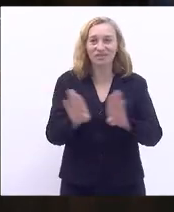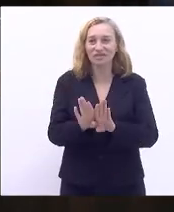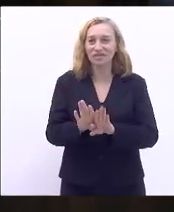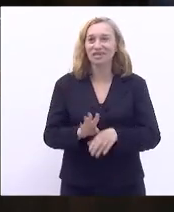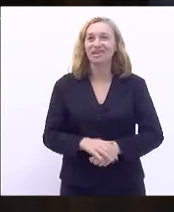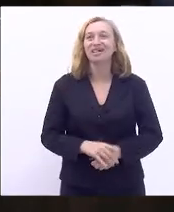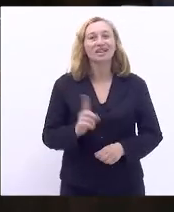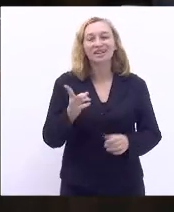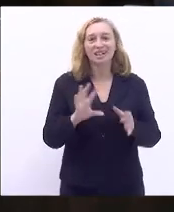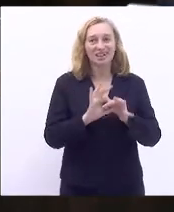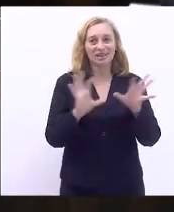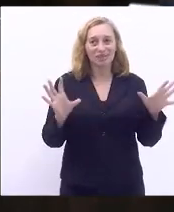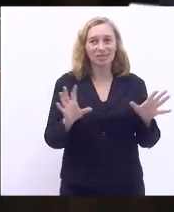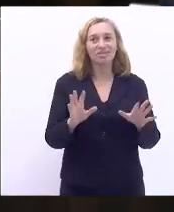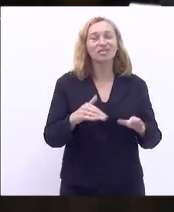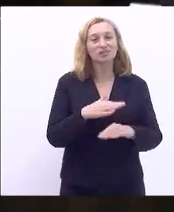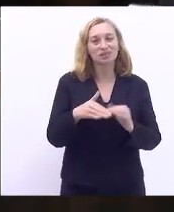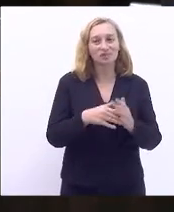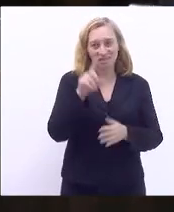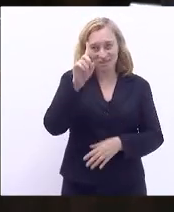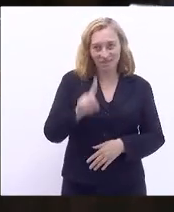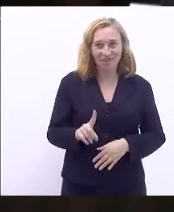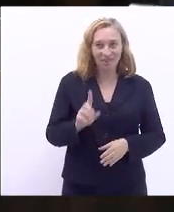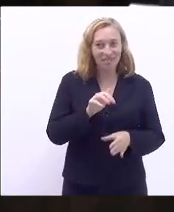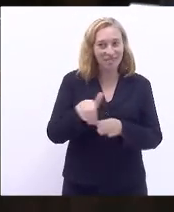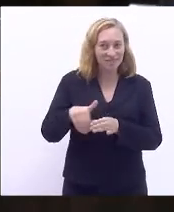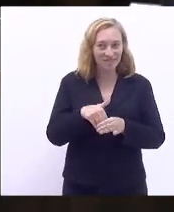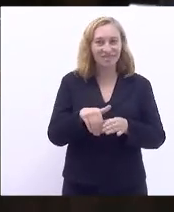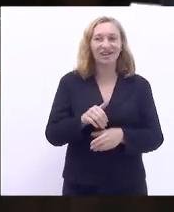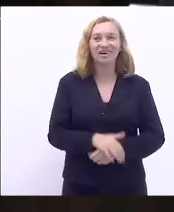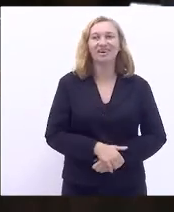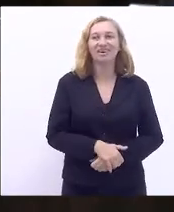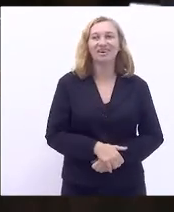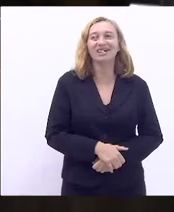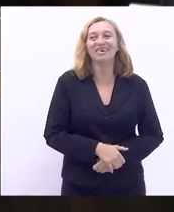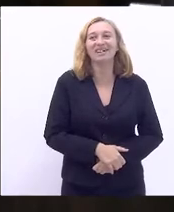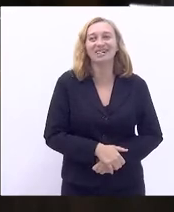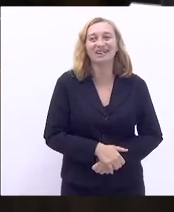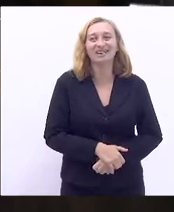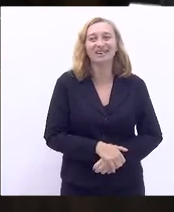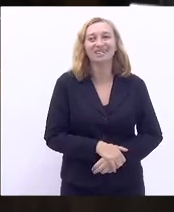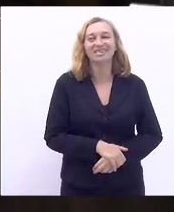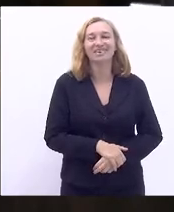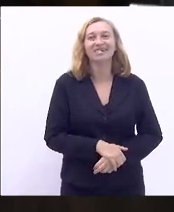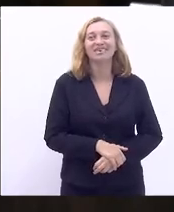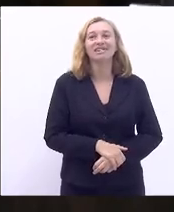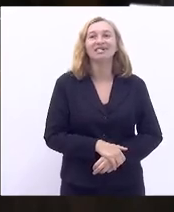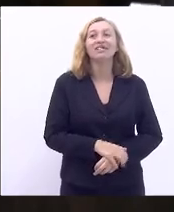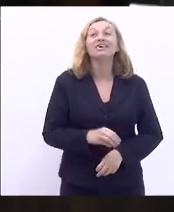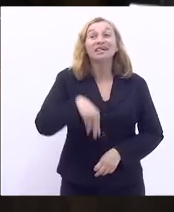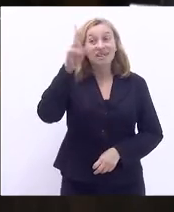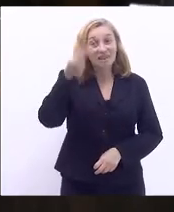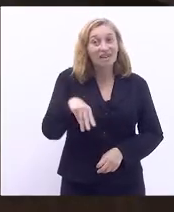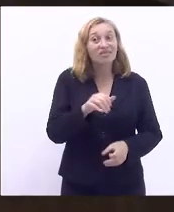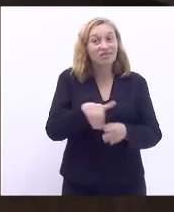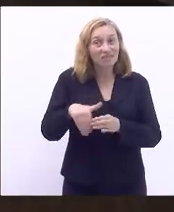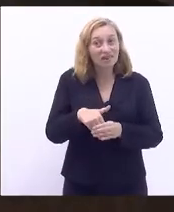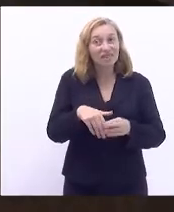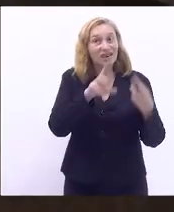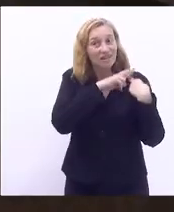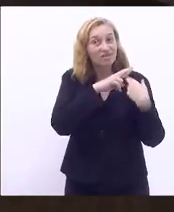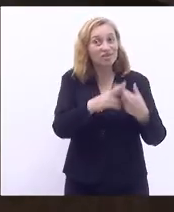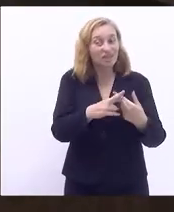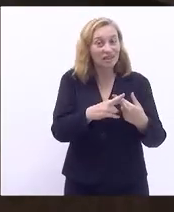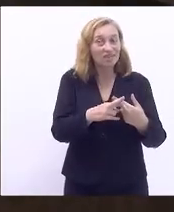Aqui é democracia, todo mundo tem direito de exprimir suas opiniões, votar. Quem vota tem que assumir a responsabilidade. Votou,